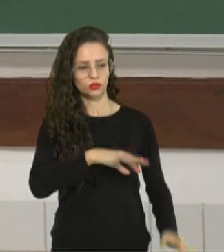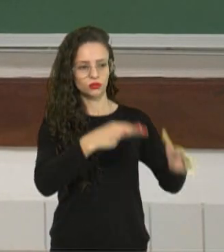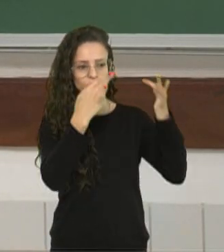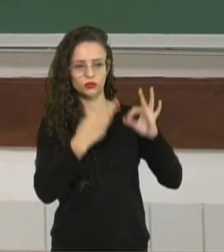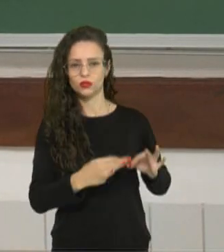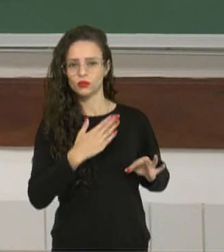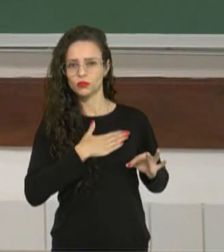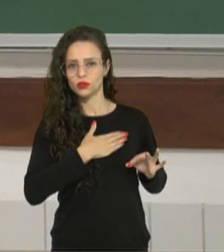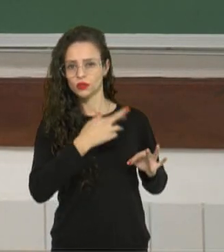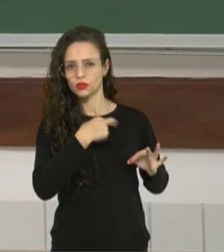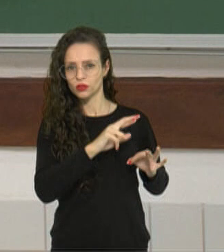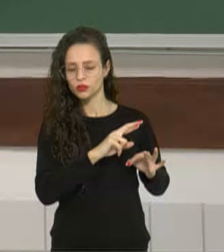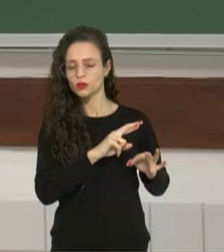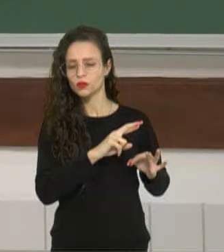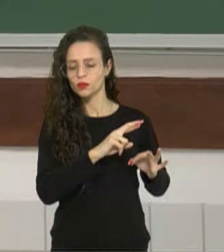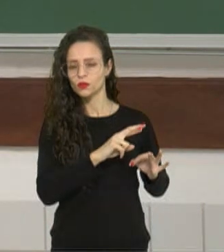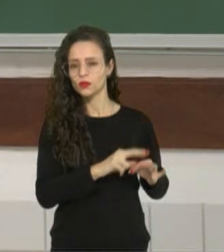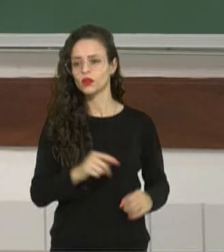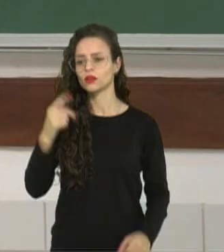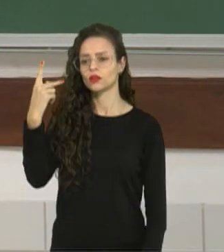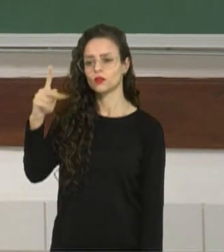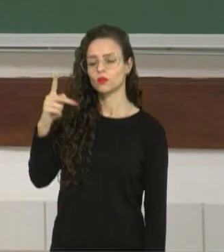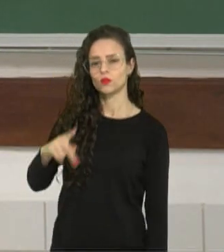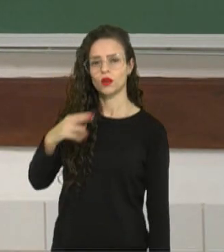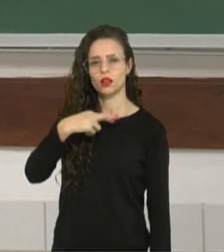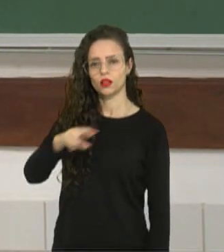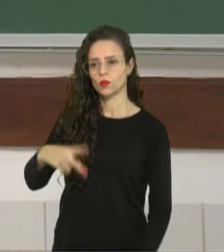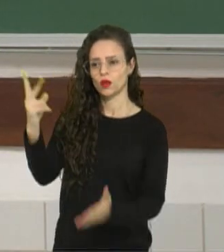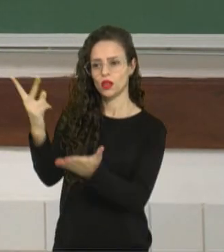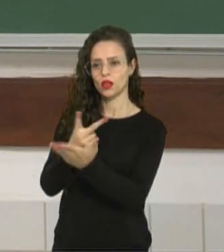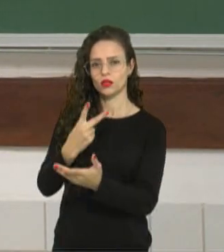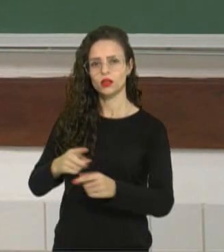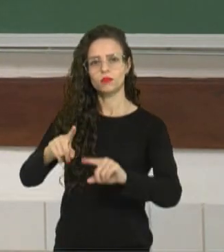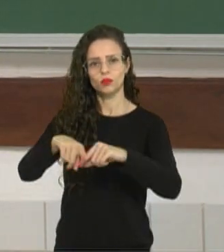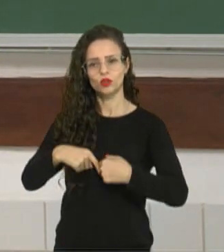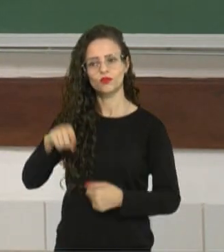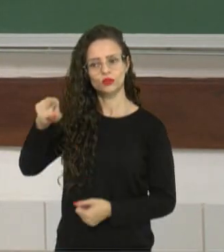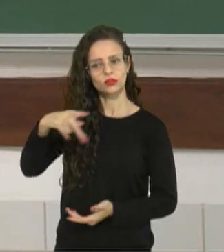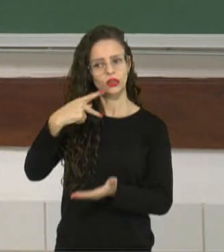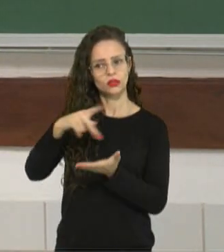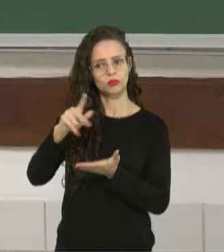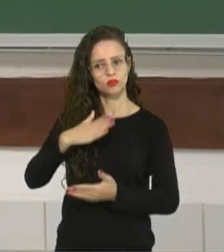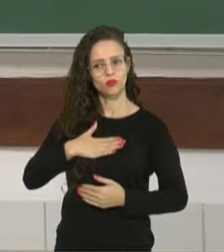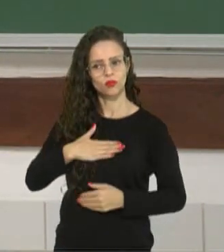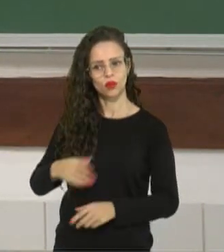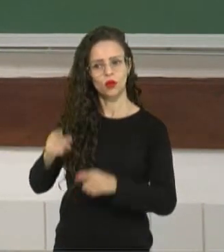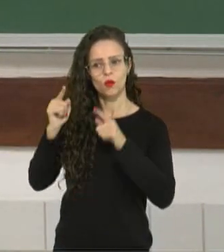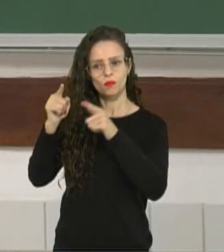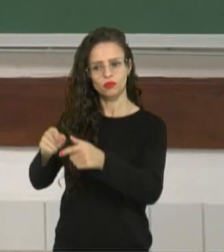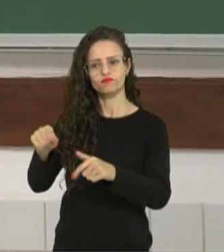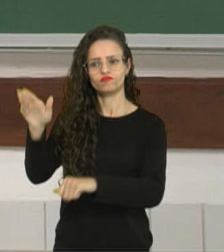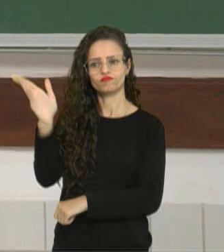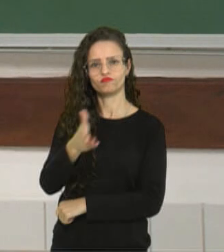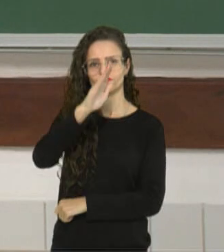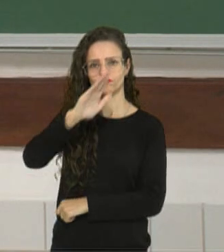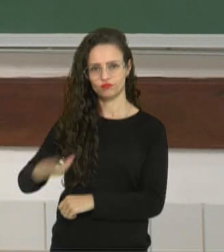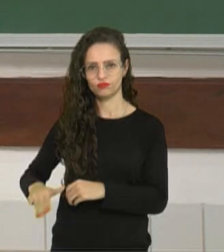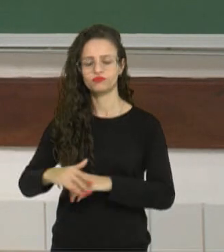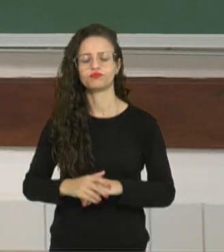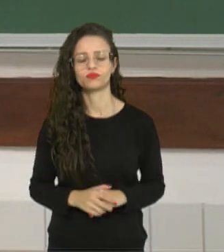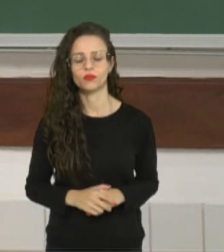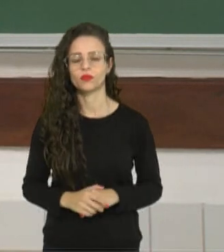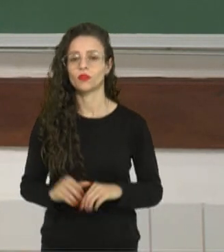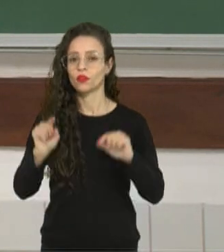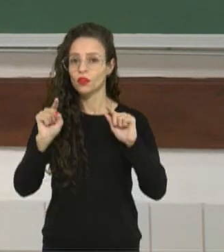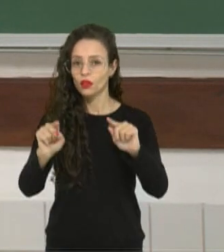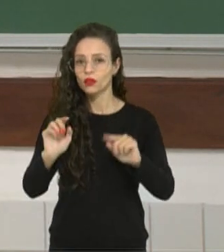que a minha visão de mundo é a correta e que a visão do outro é errada, portanto o outro é meu inimigo, eu tenho que liquidar com esse inimigo. Então,